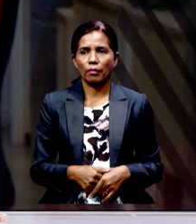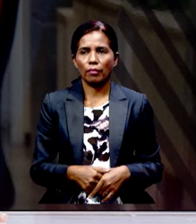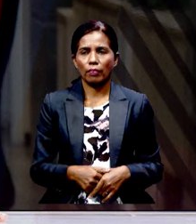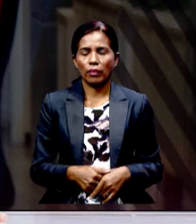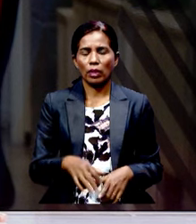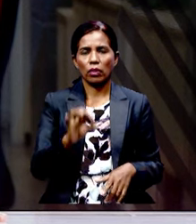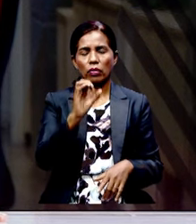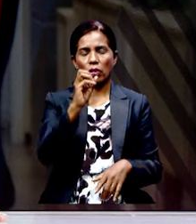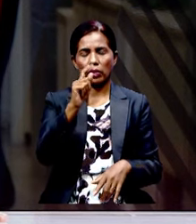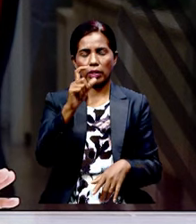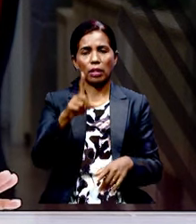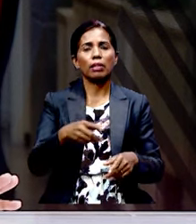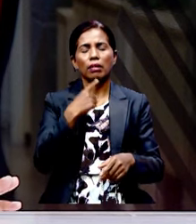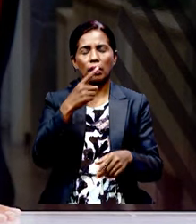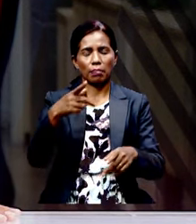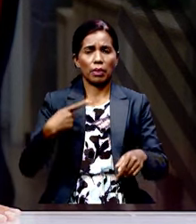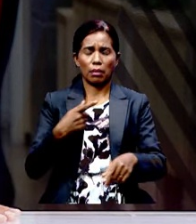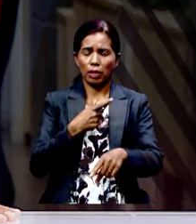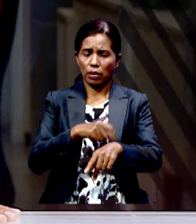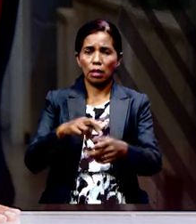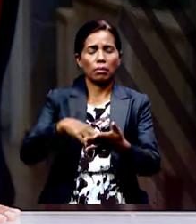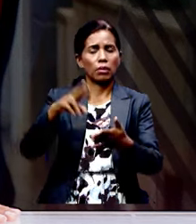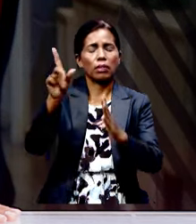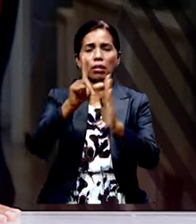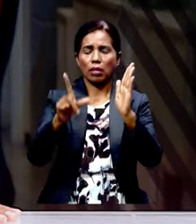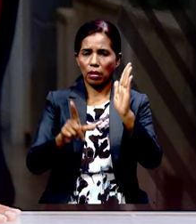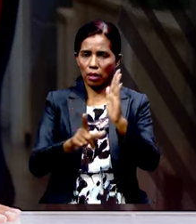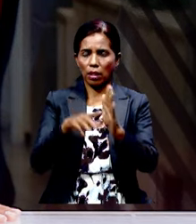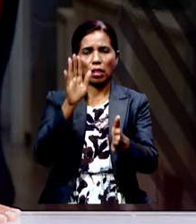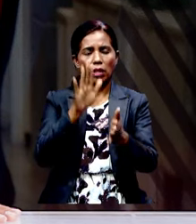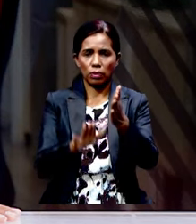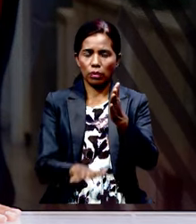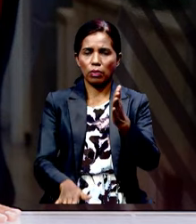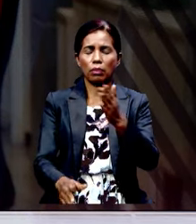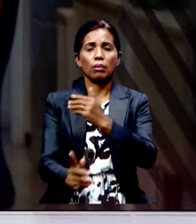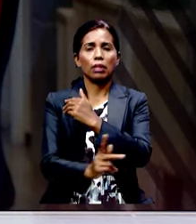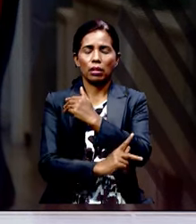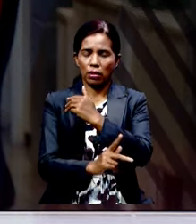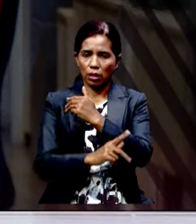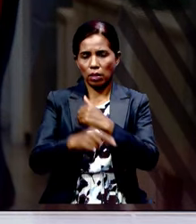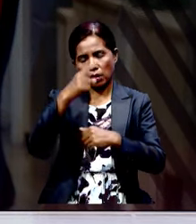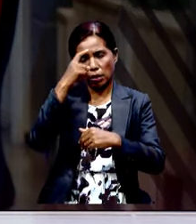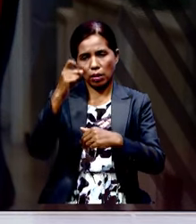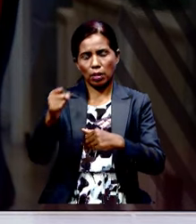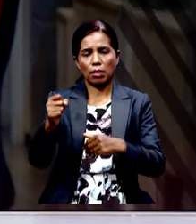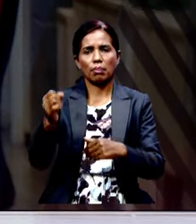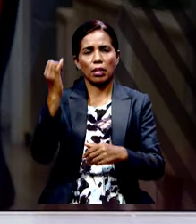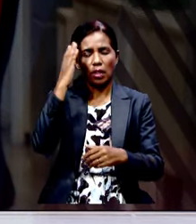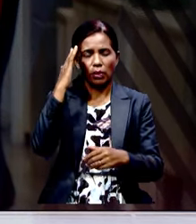Comitê considera o Parlamento Nacional a aprovação da lei indulto no comutação pena também interesse